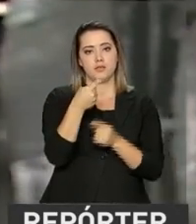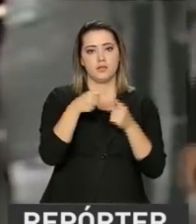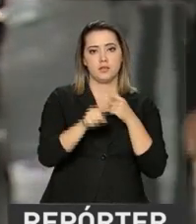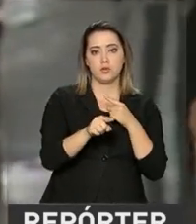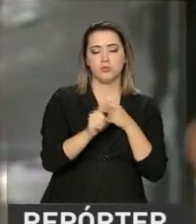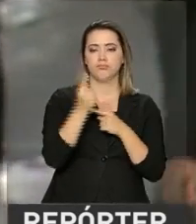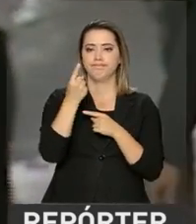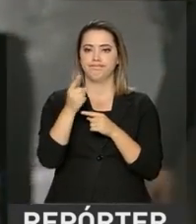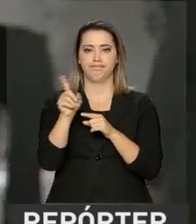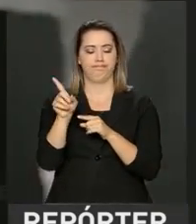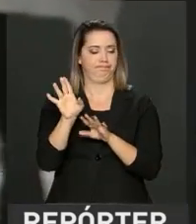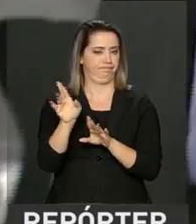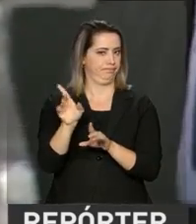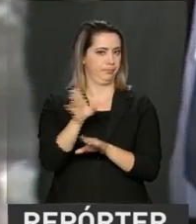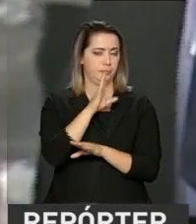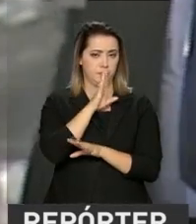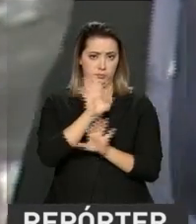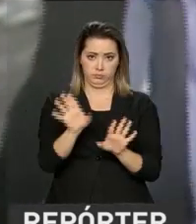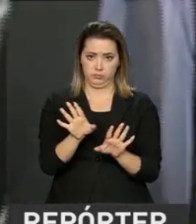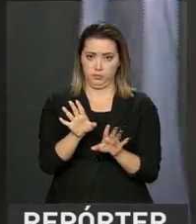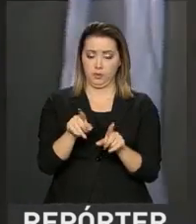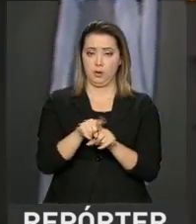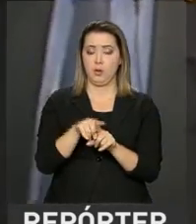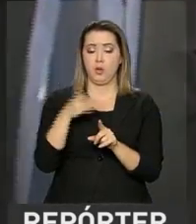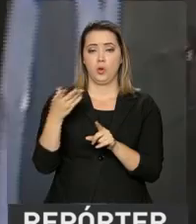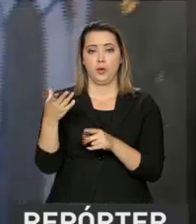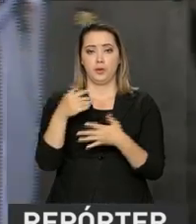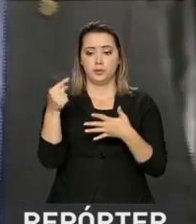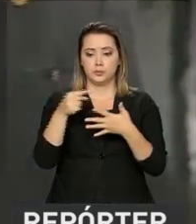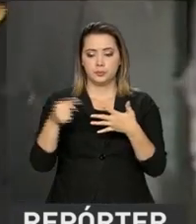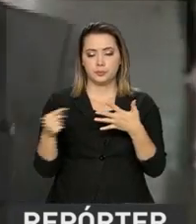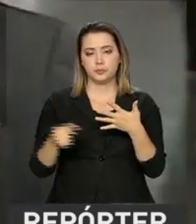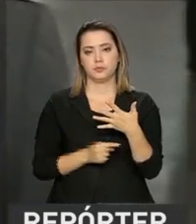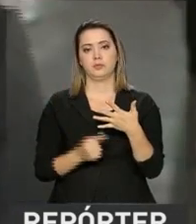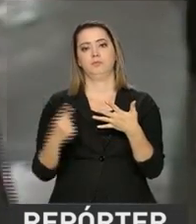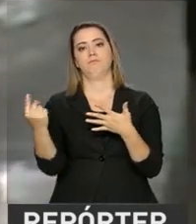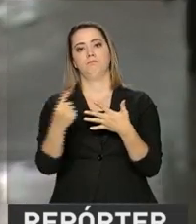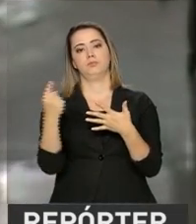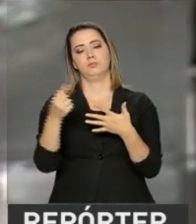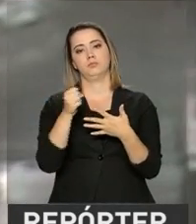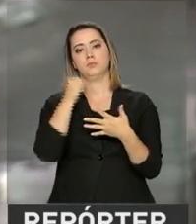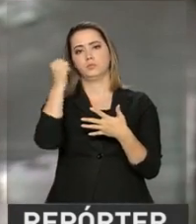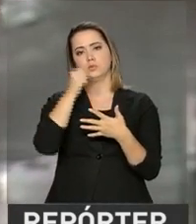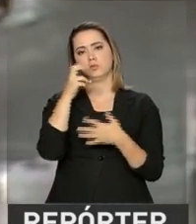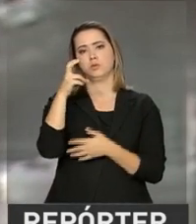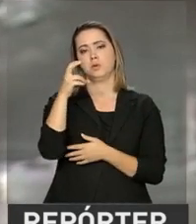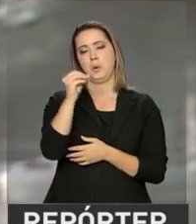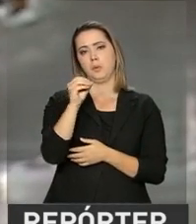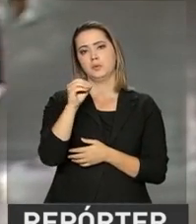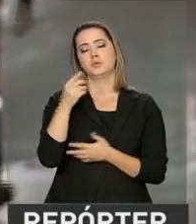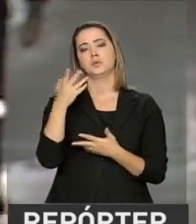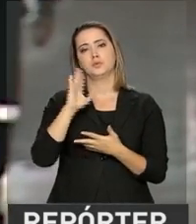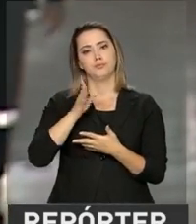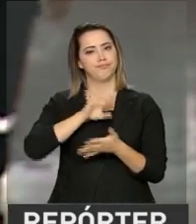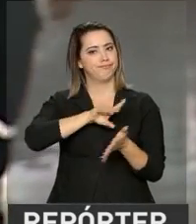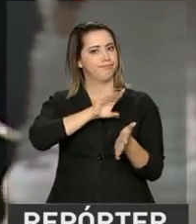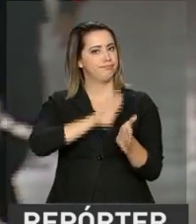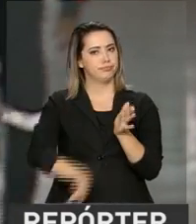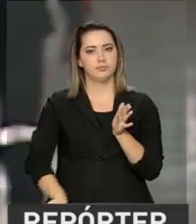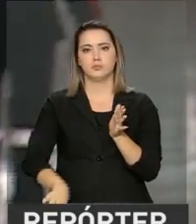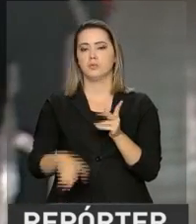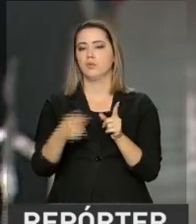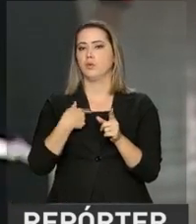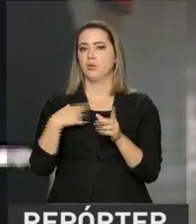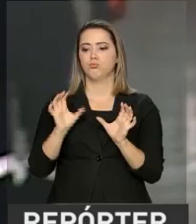uma abstenção. Logo na sequência, os destaques individuais dos senadores, cerca de 50 deles, foram